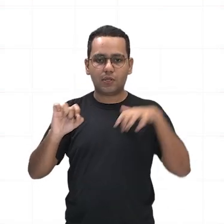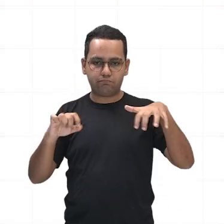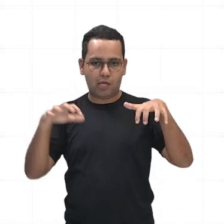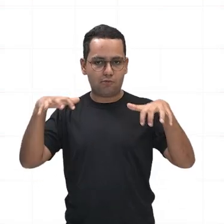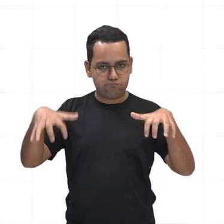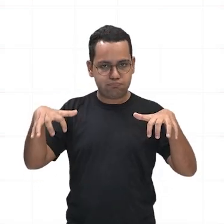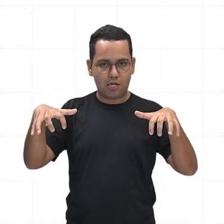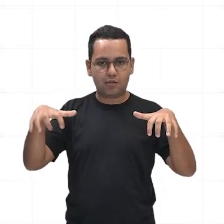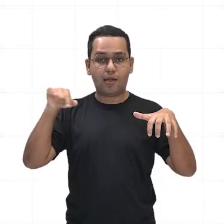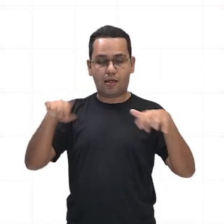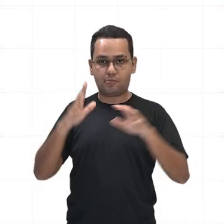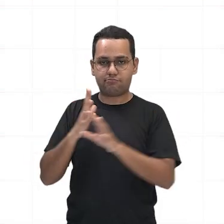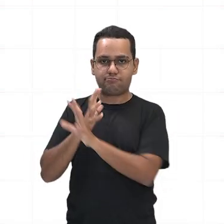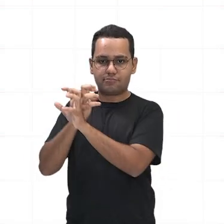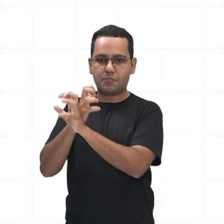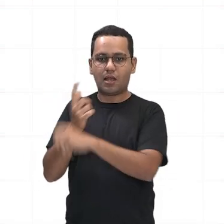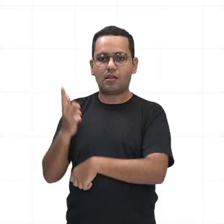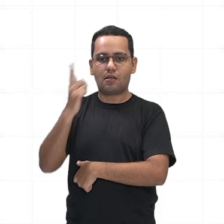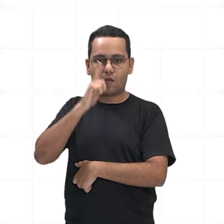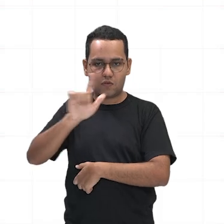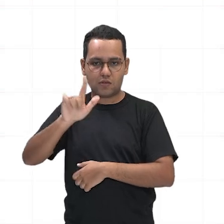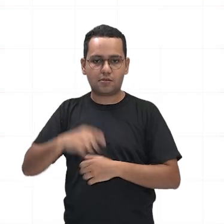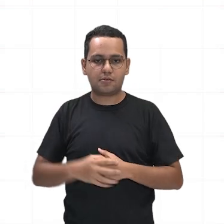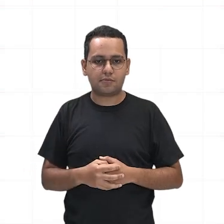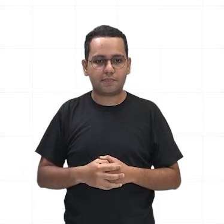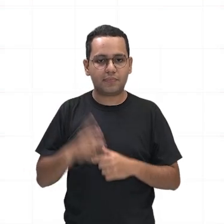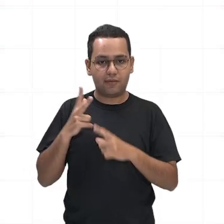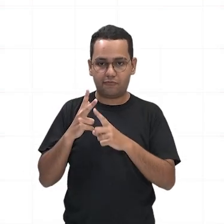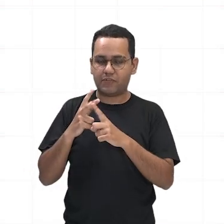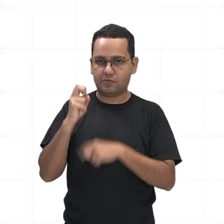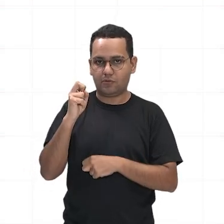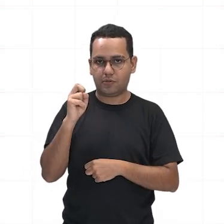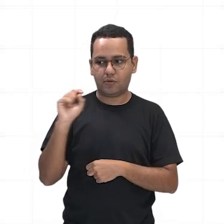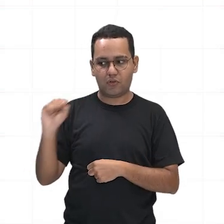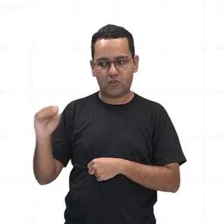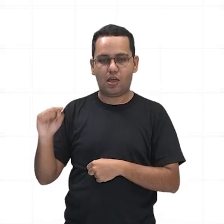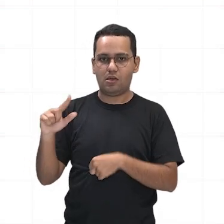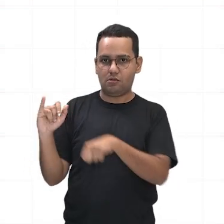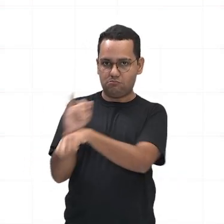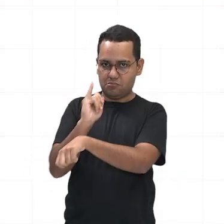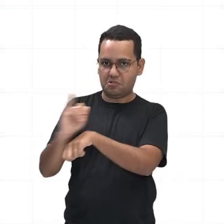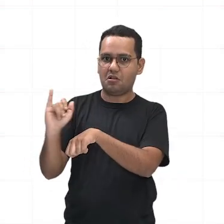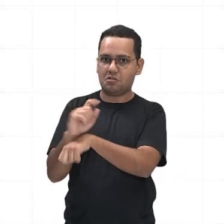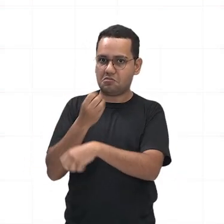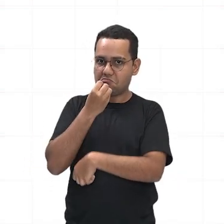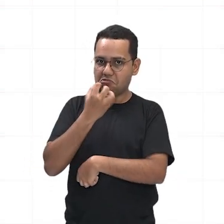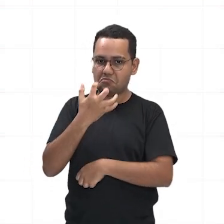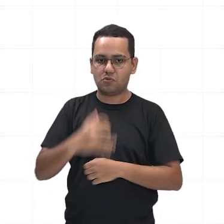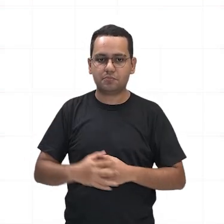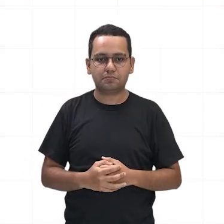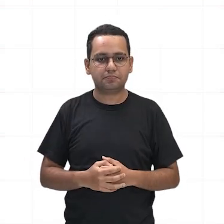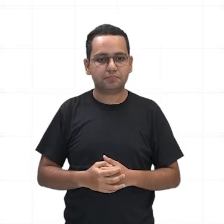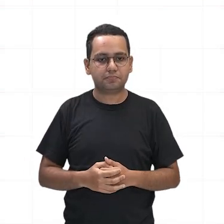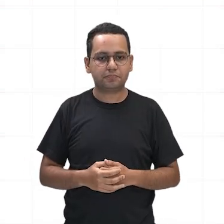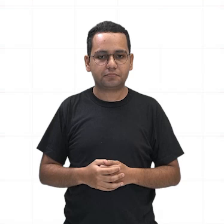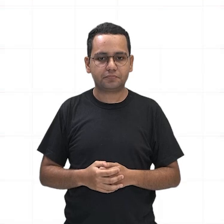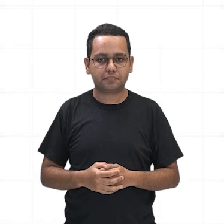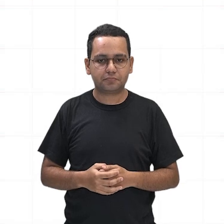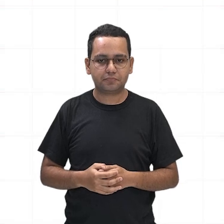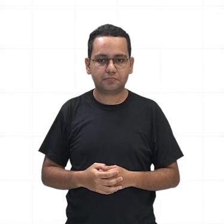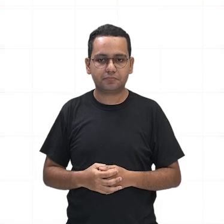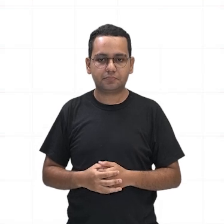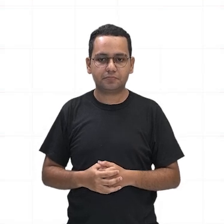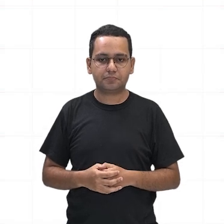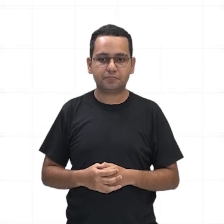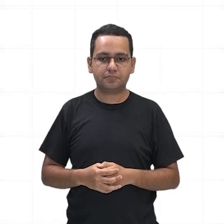saiu vitoriosa, já que eu marquei para vocês que ela é, então, aí a dona das táticas militares. Ela sai, então, Esparta saiu vitoriosa da